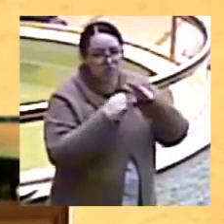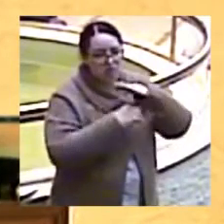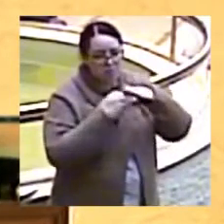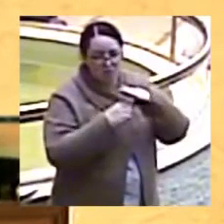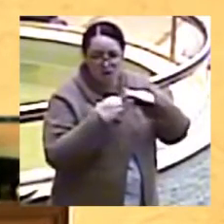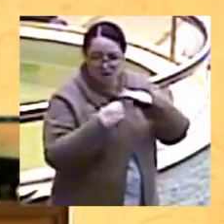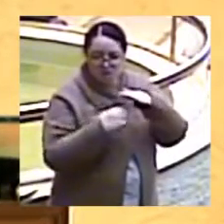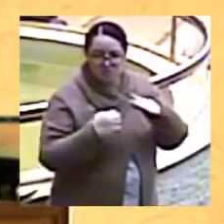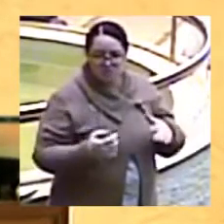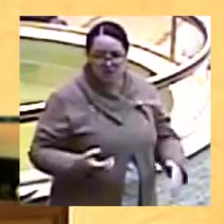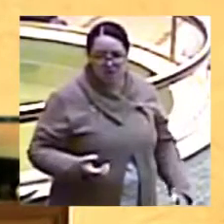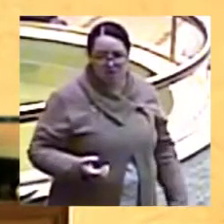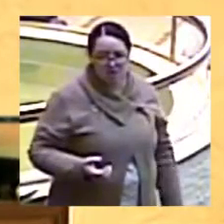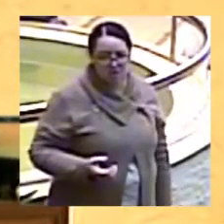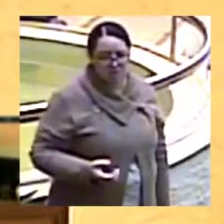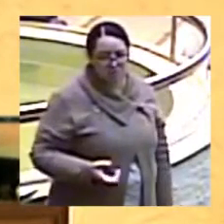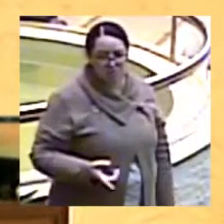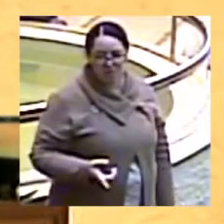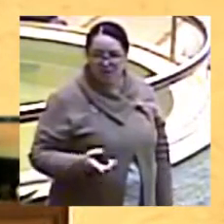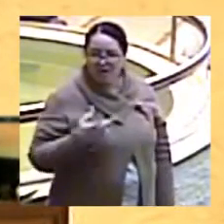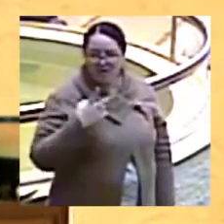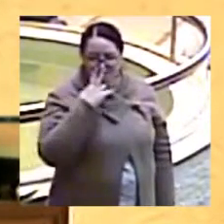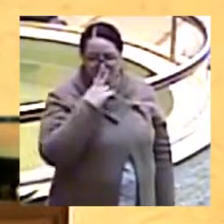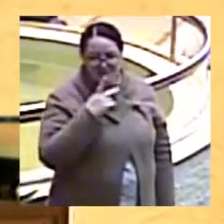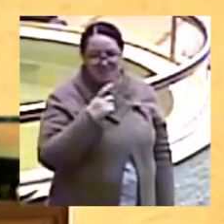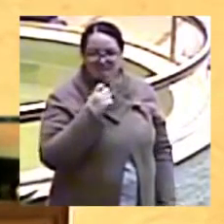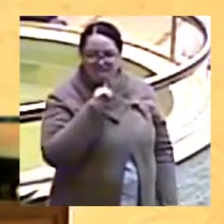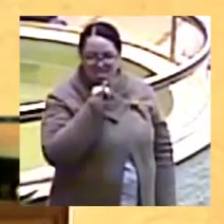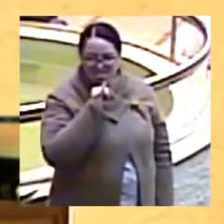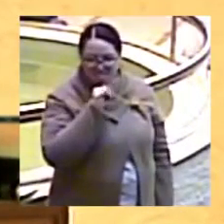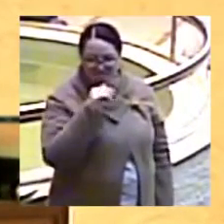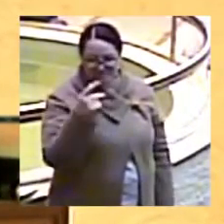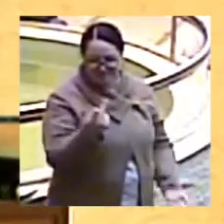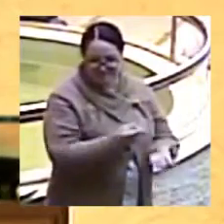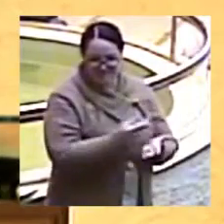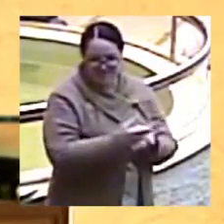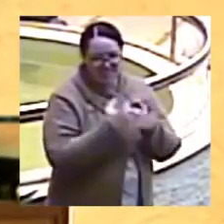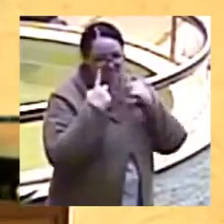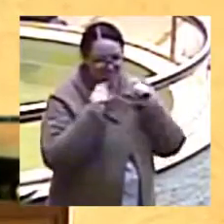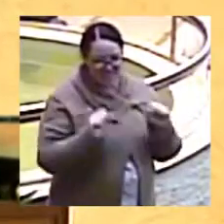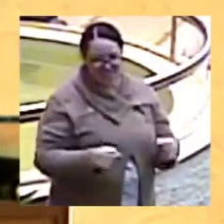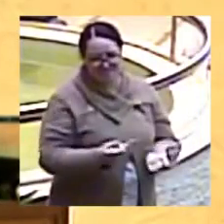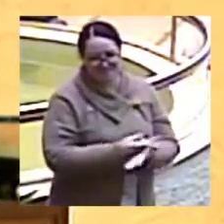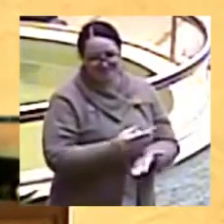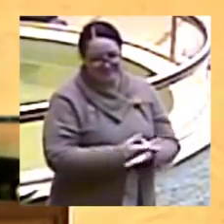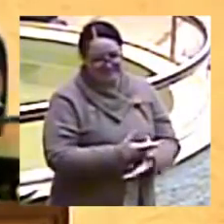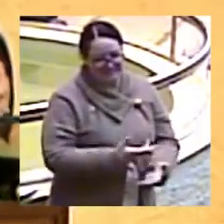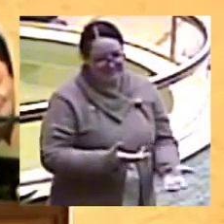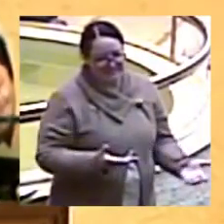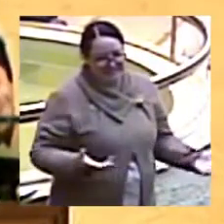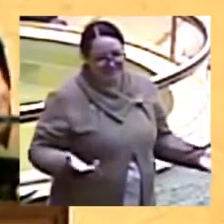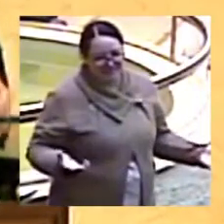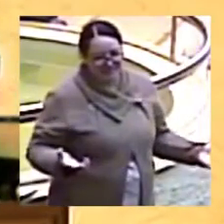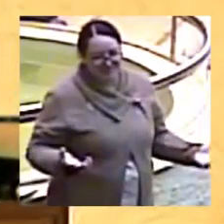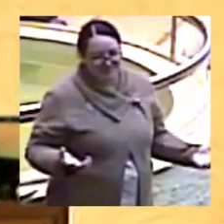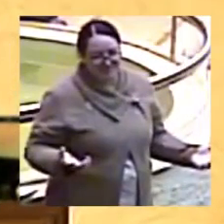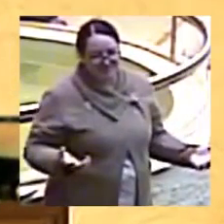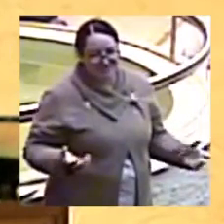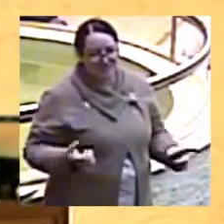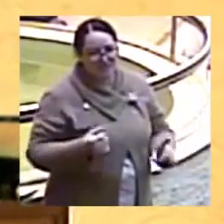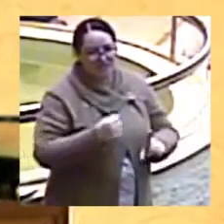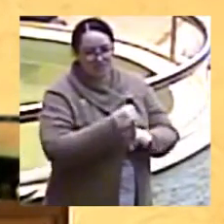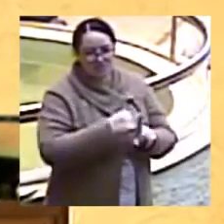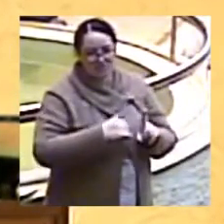Eles não dão um exemplo. Então, a sociedade em si, a sociedade